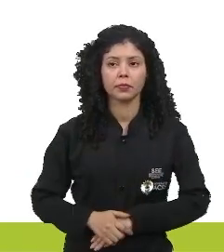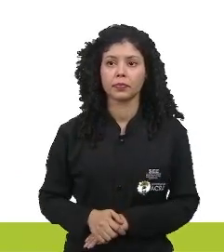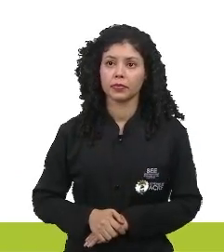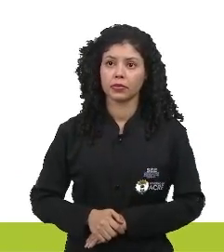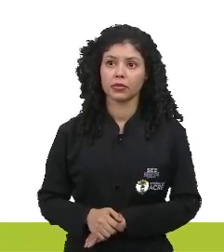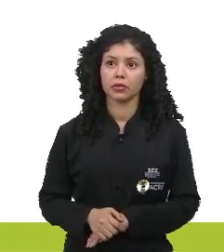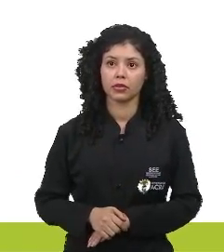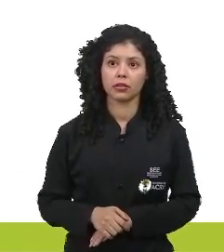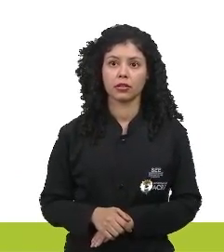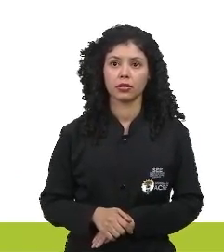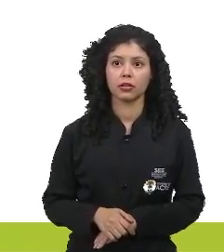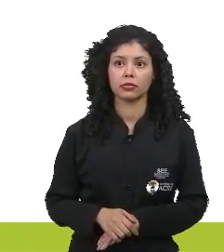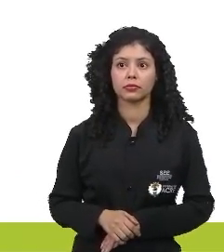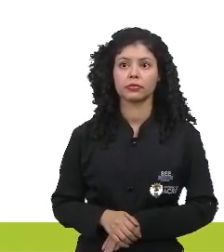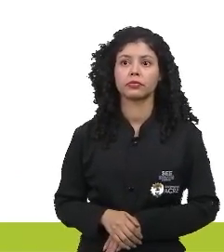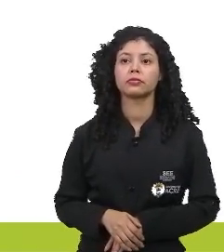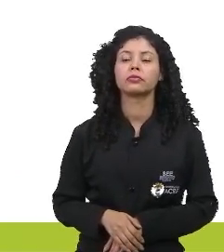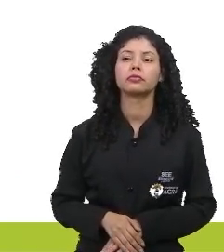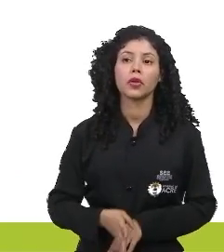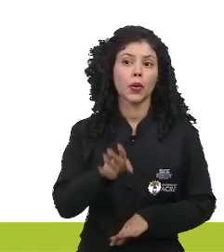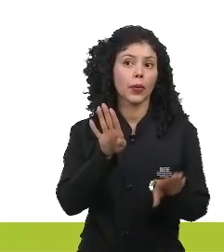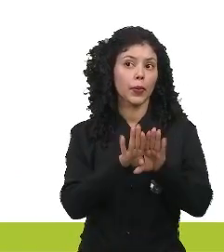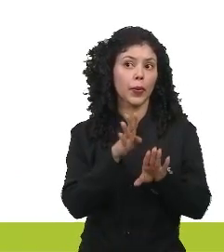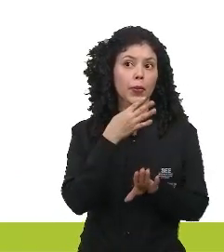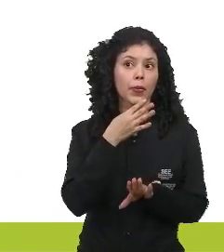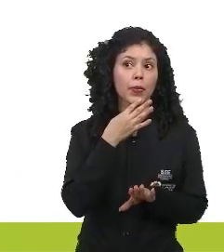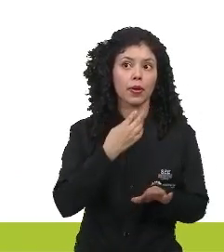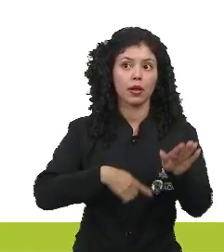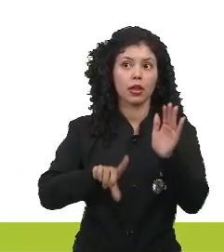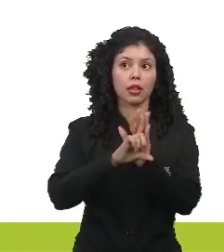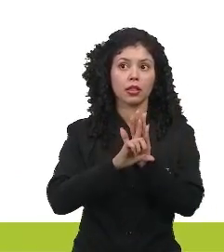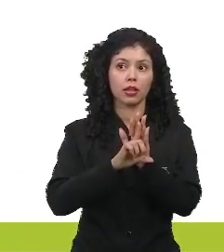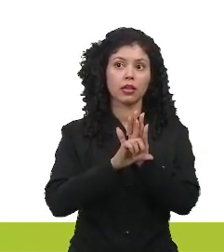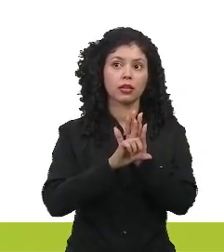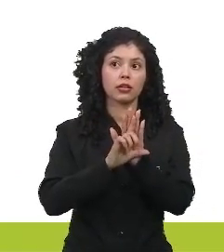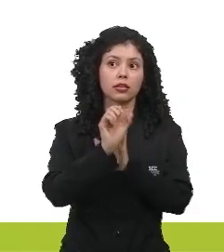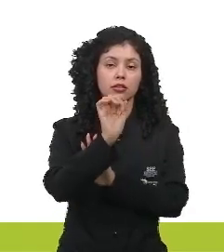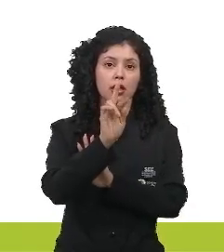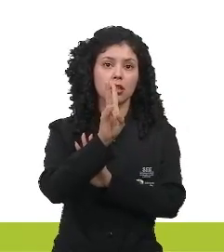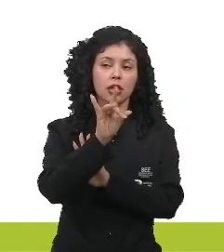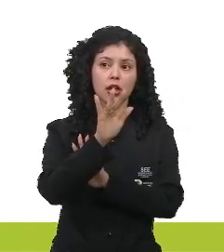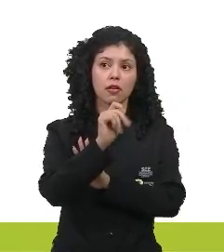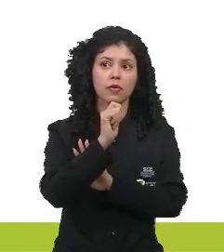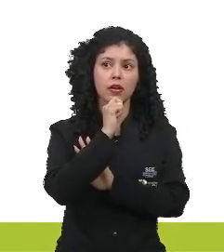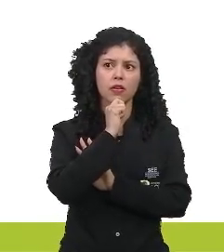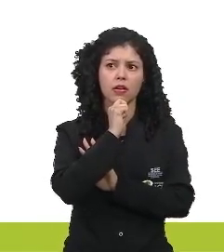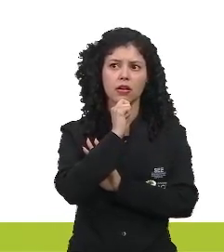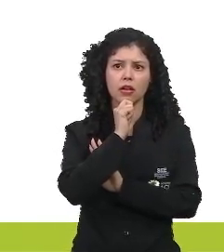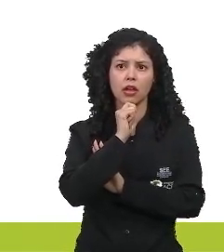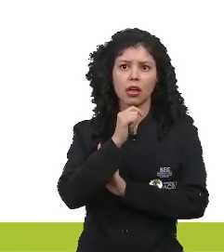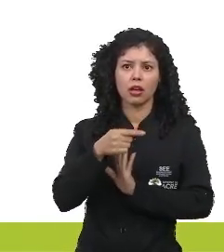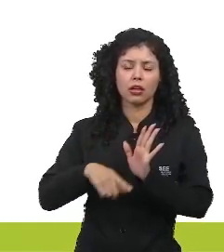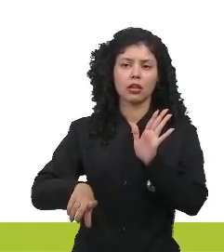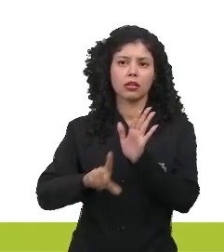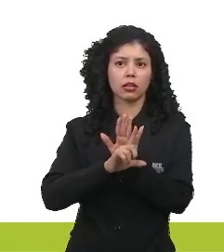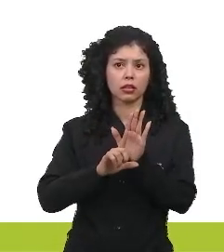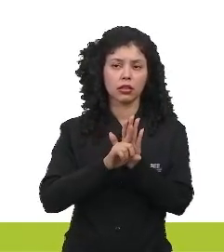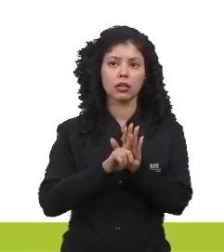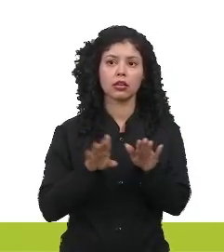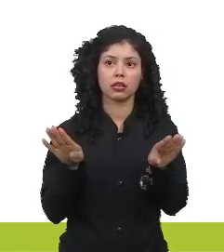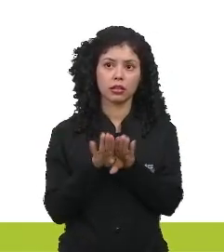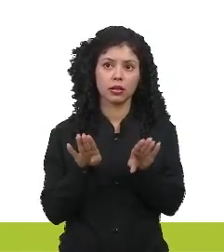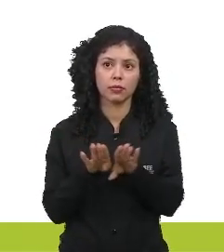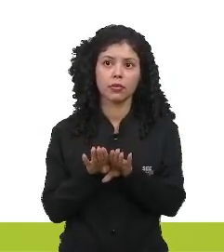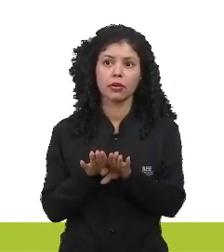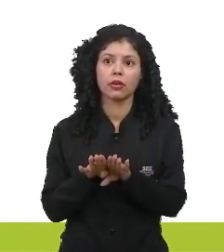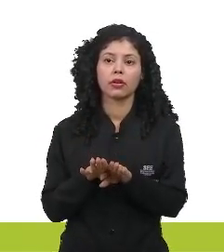então vai ficar fácil para vocês. Também conhecida como Lei Saraiva, Cotegipe. Essa lei determinava que